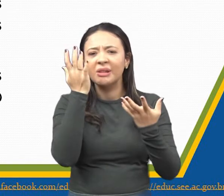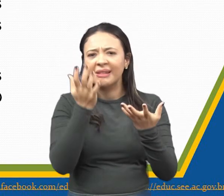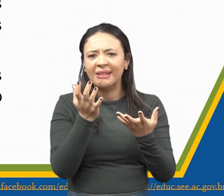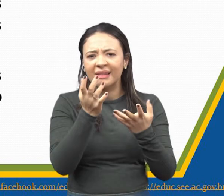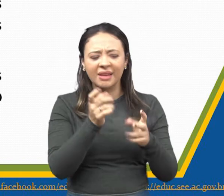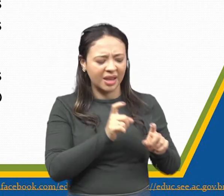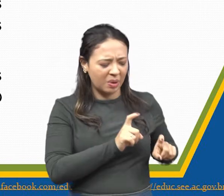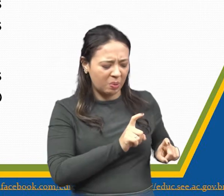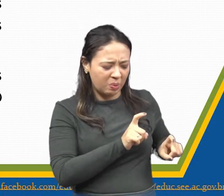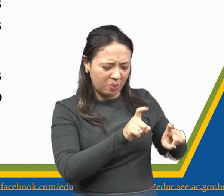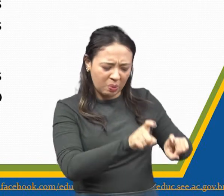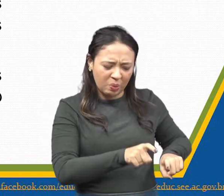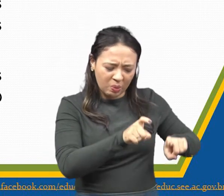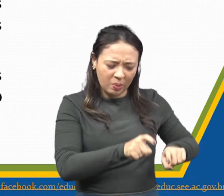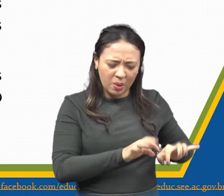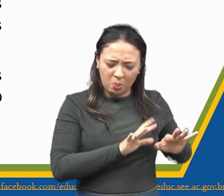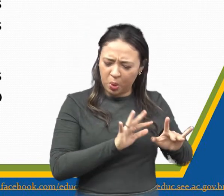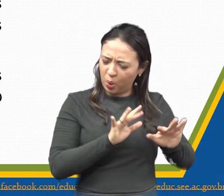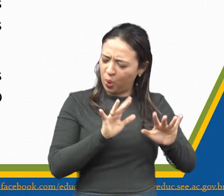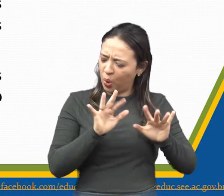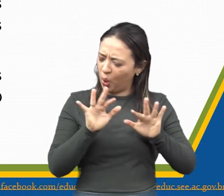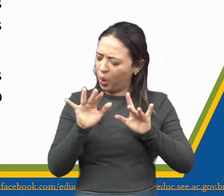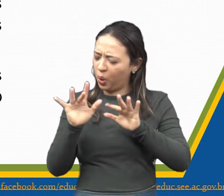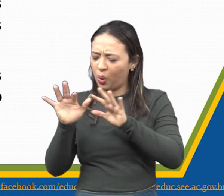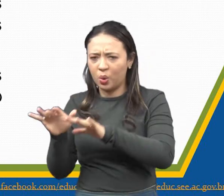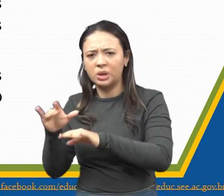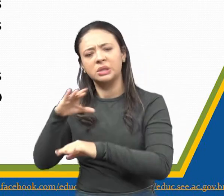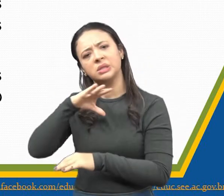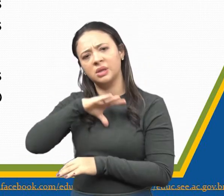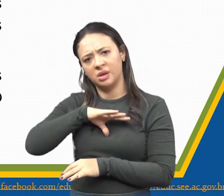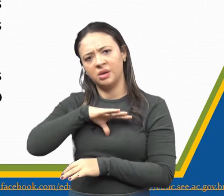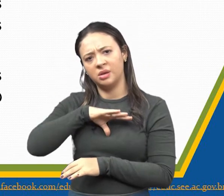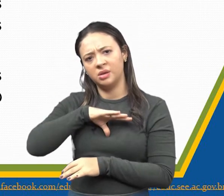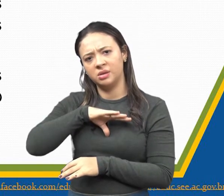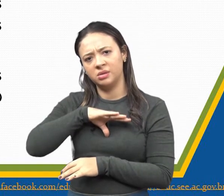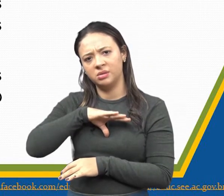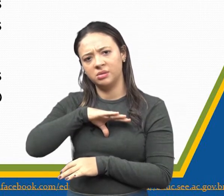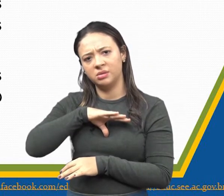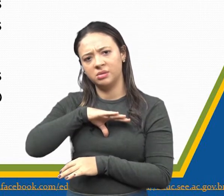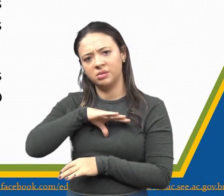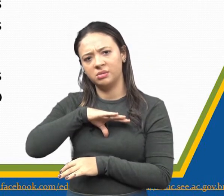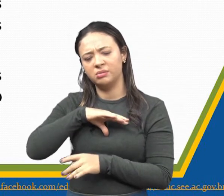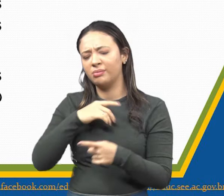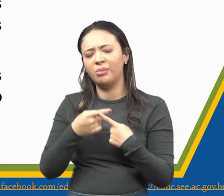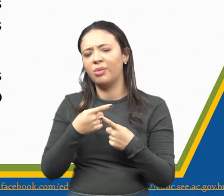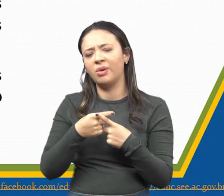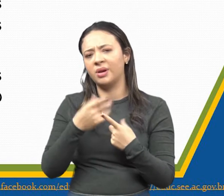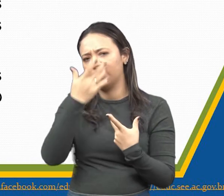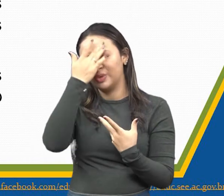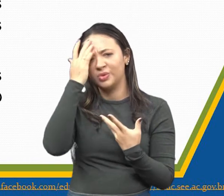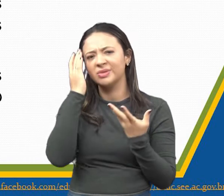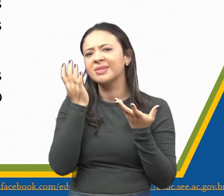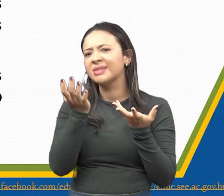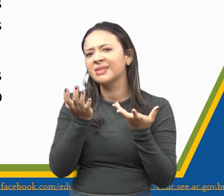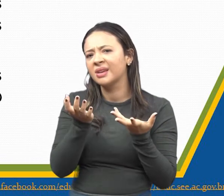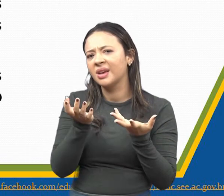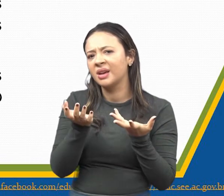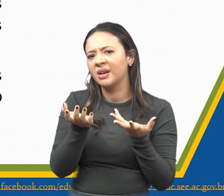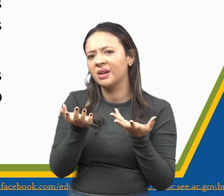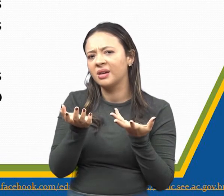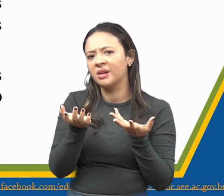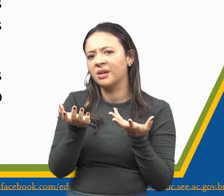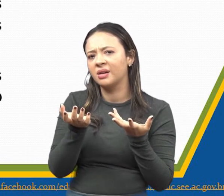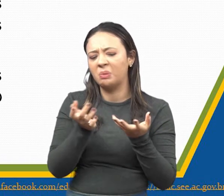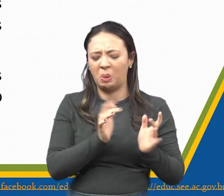saíram do campo, foram para a cidade. O que levou as pessoas a